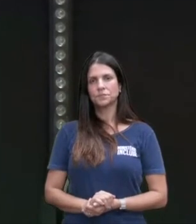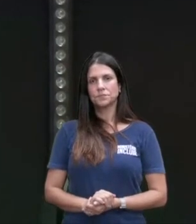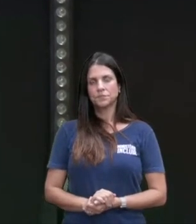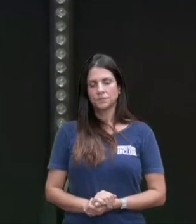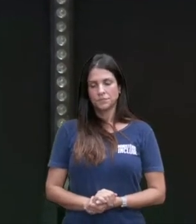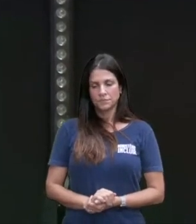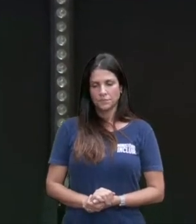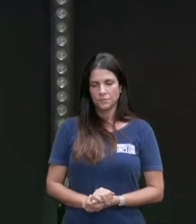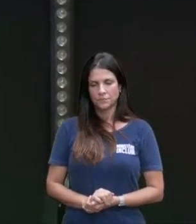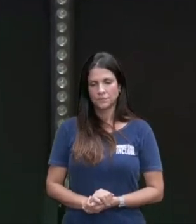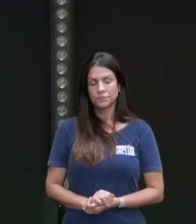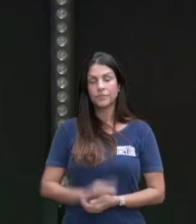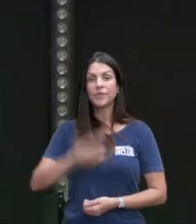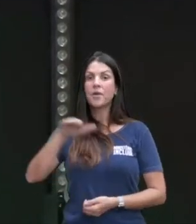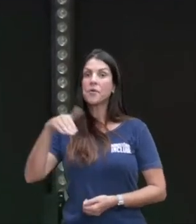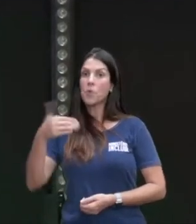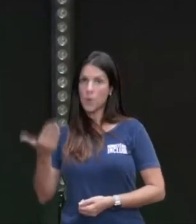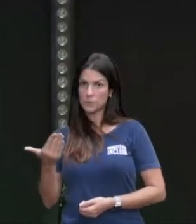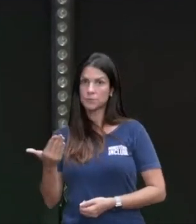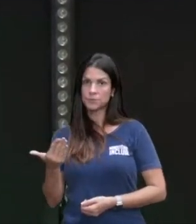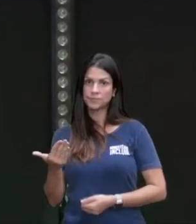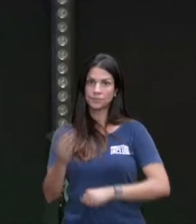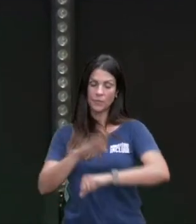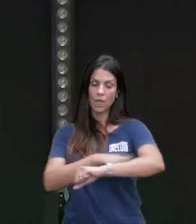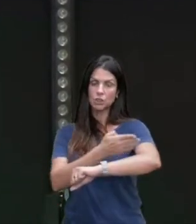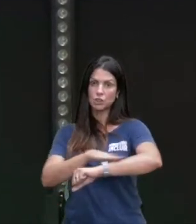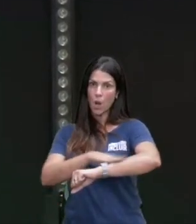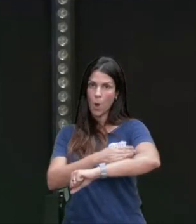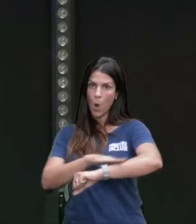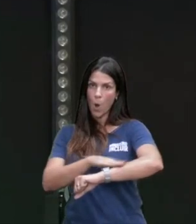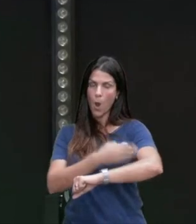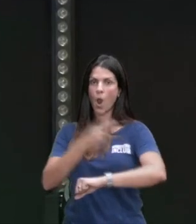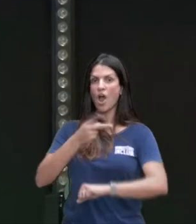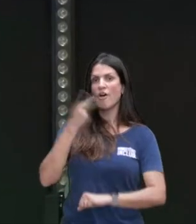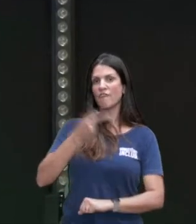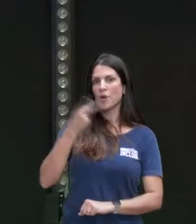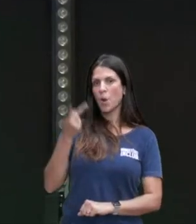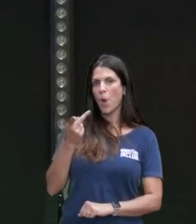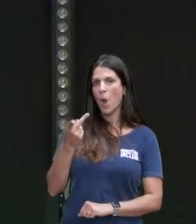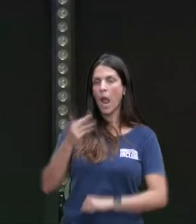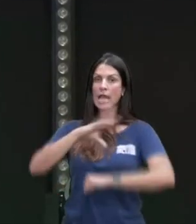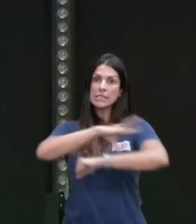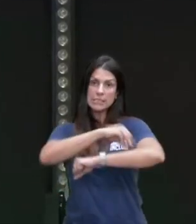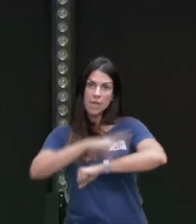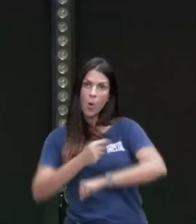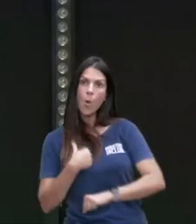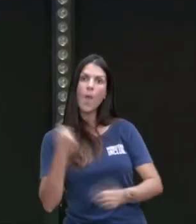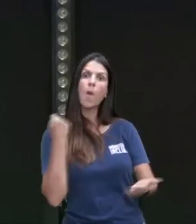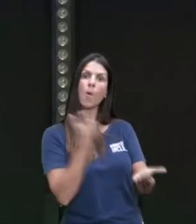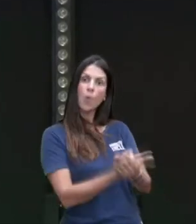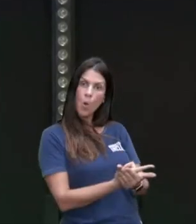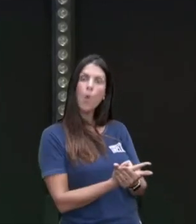e quando o Jacó falou quiser eu compro a tua primogenitura a por ele fala na hora